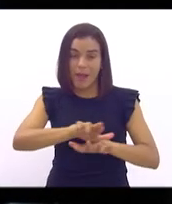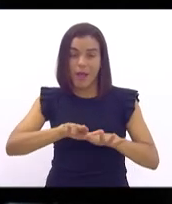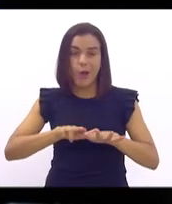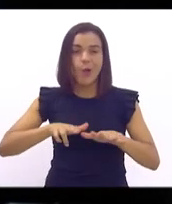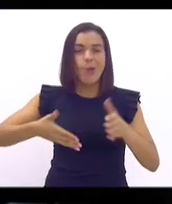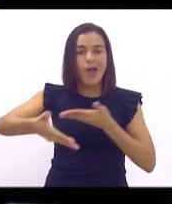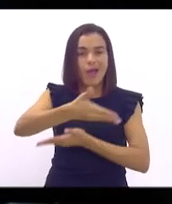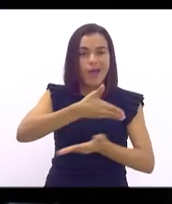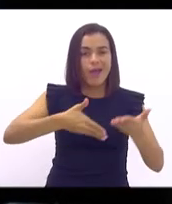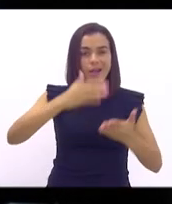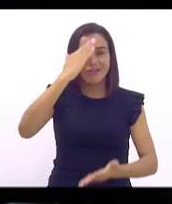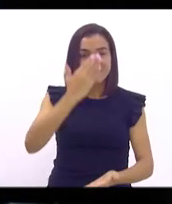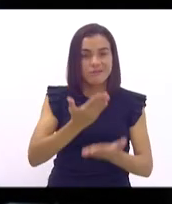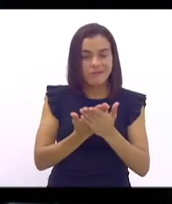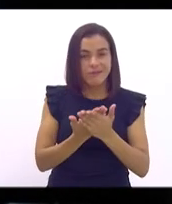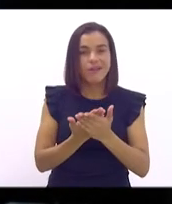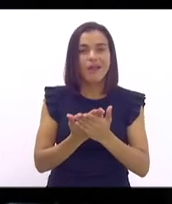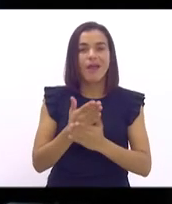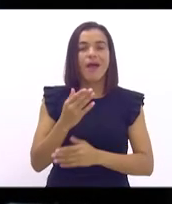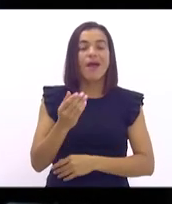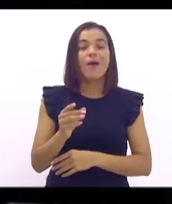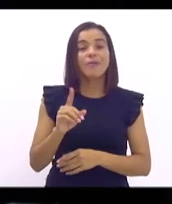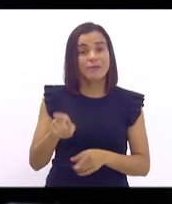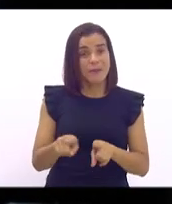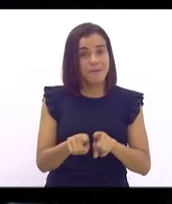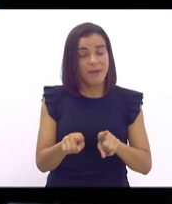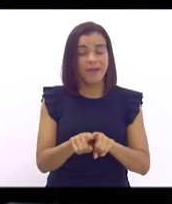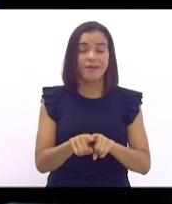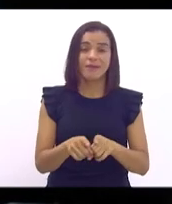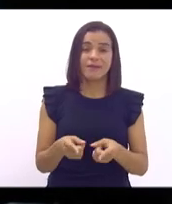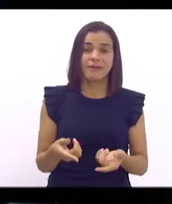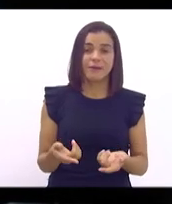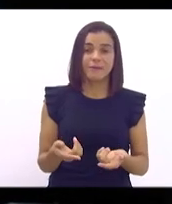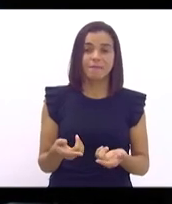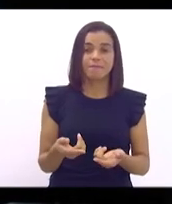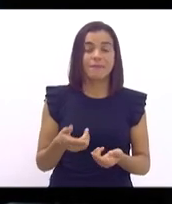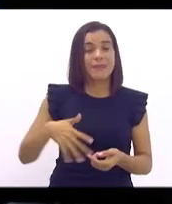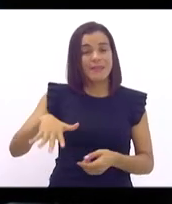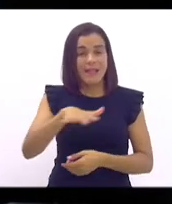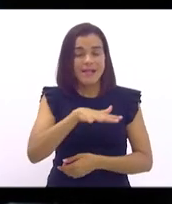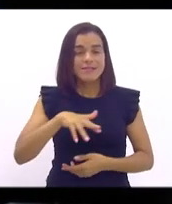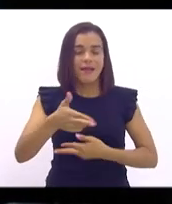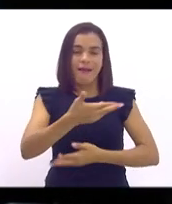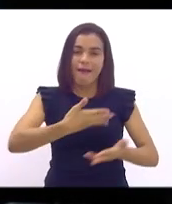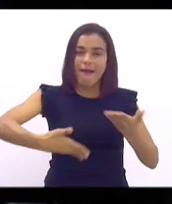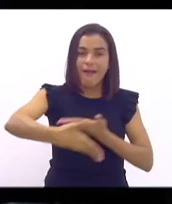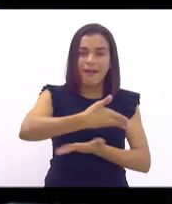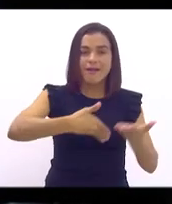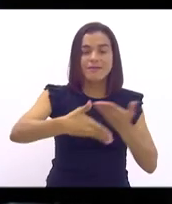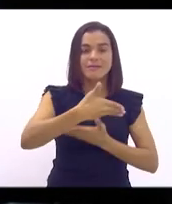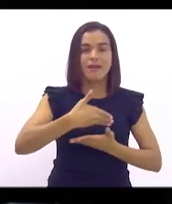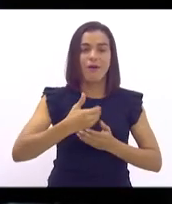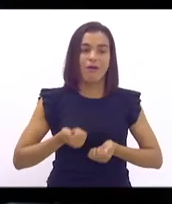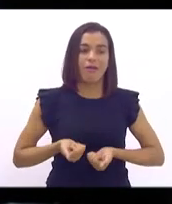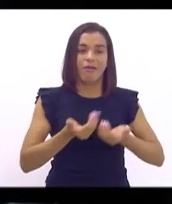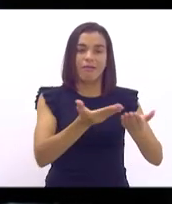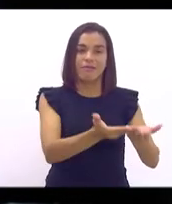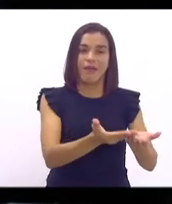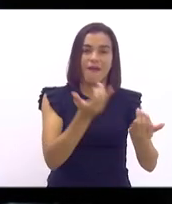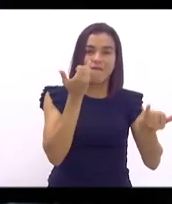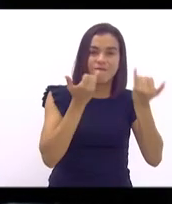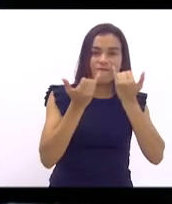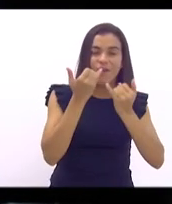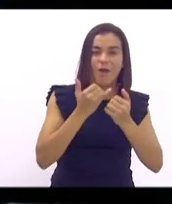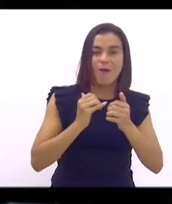de confiança, muitas vezes as mulheres chefes de família, que nessa relação de confiança cedem as informações, são